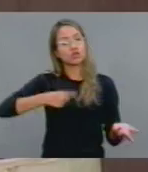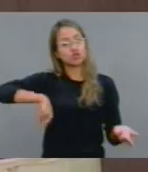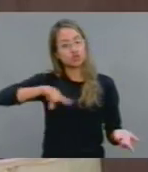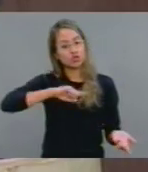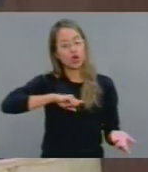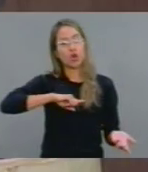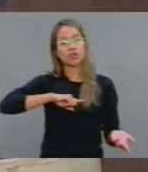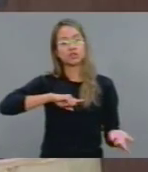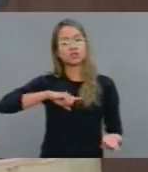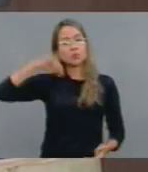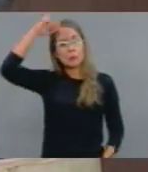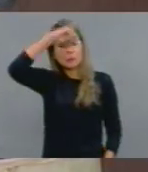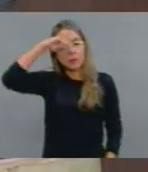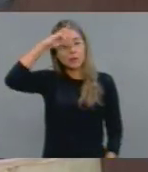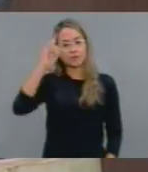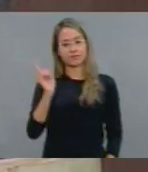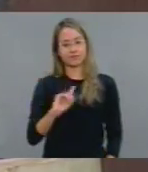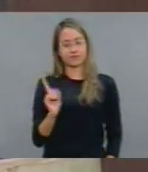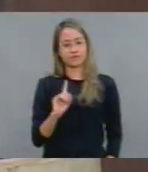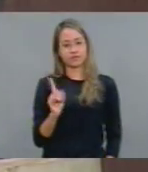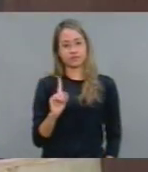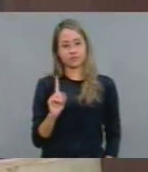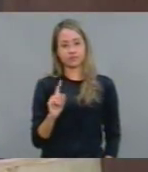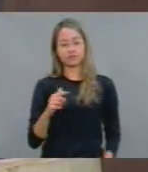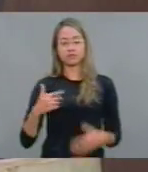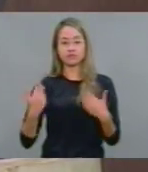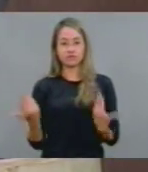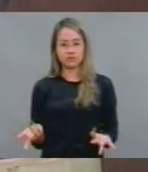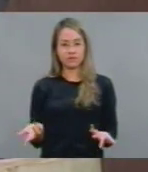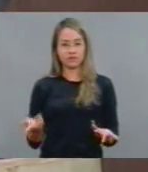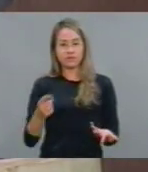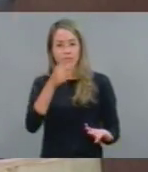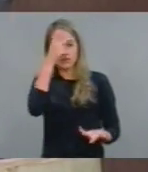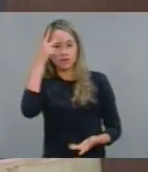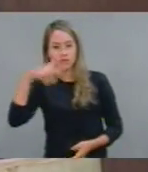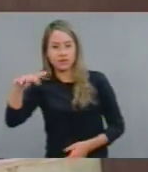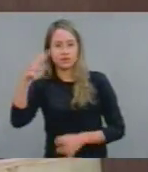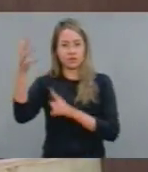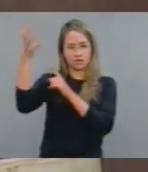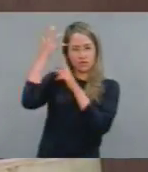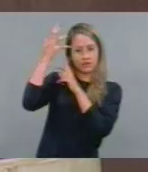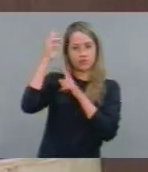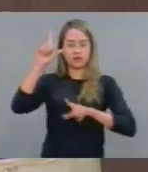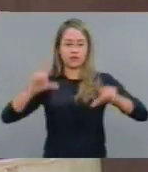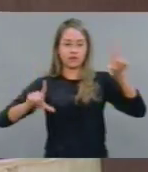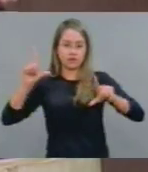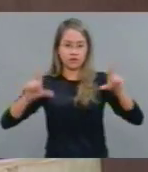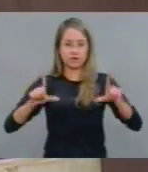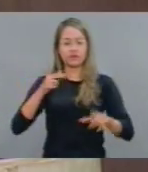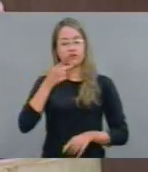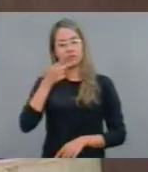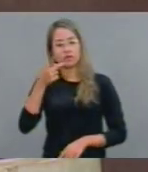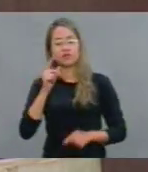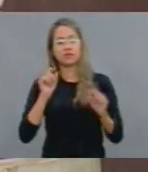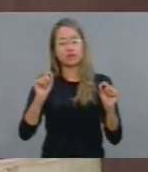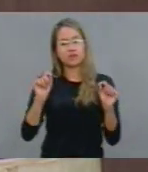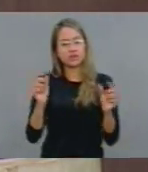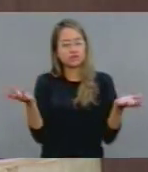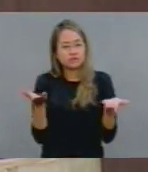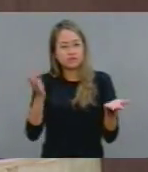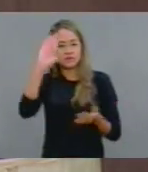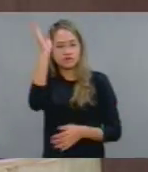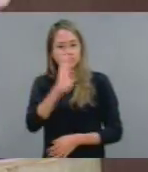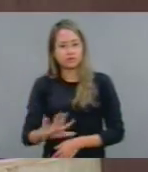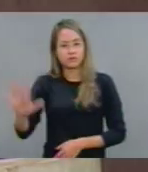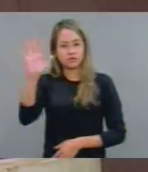e não vamos permitir uma manipulação midiática dizendo que o que está em curso no Brasil seria